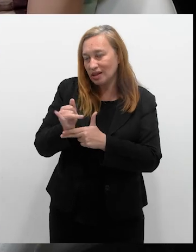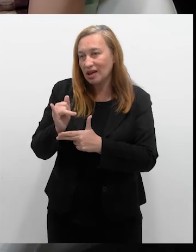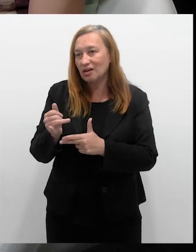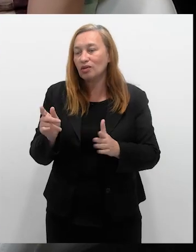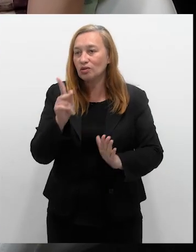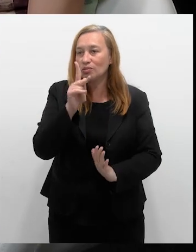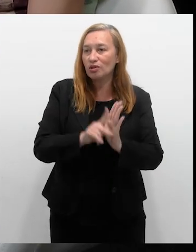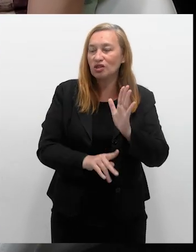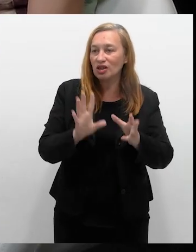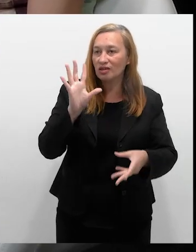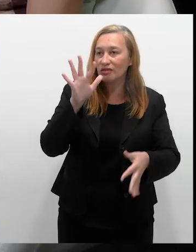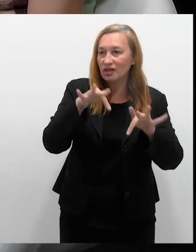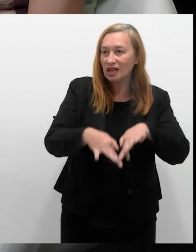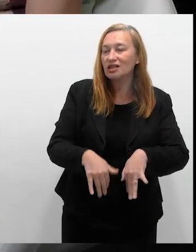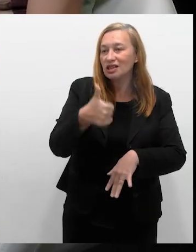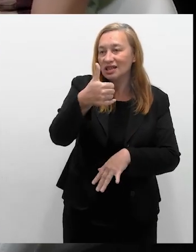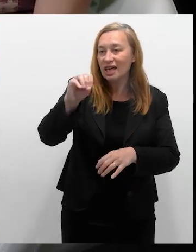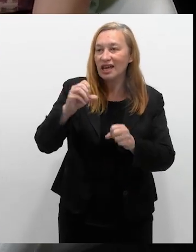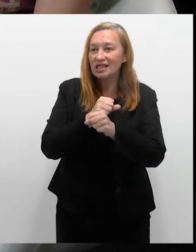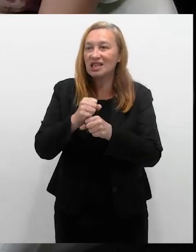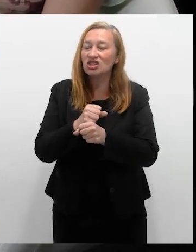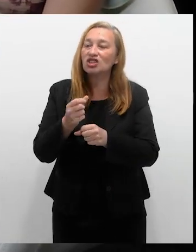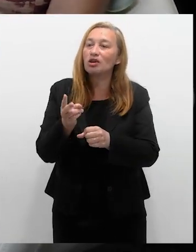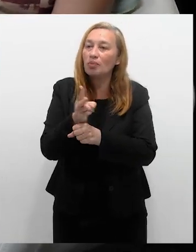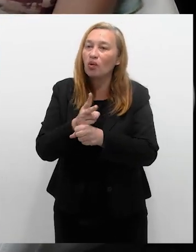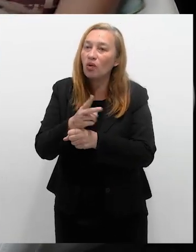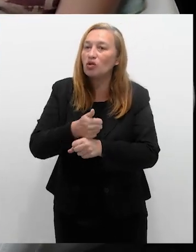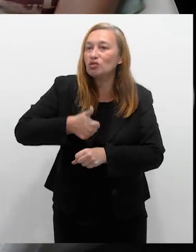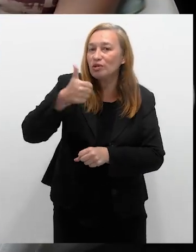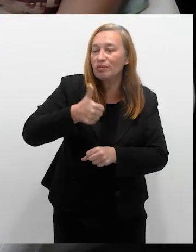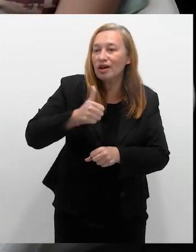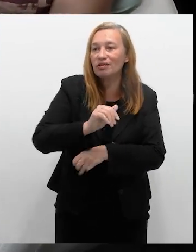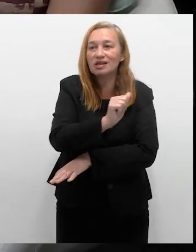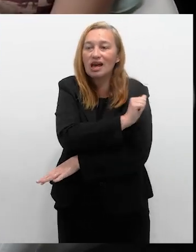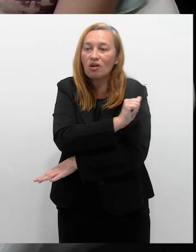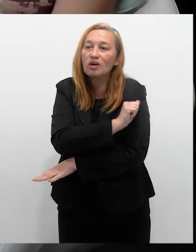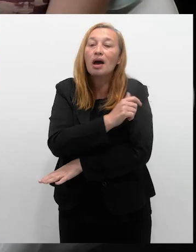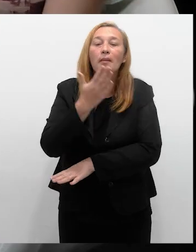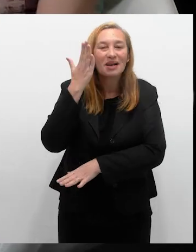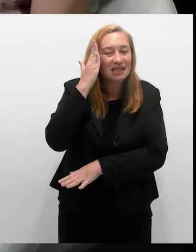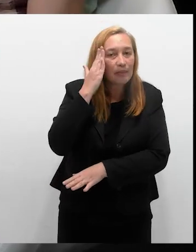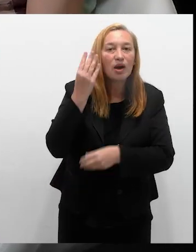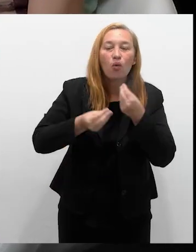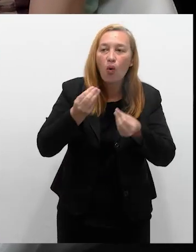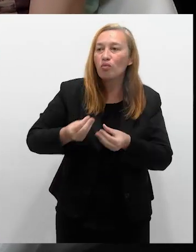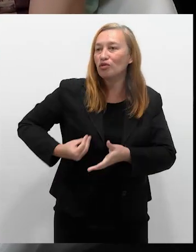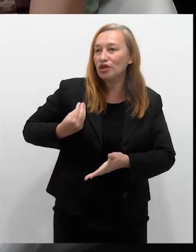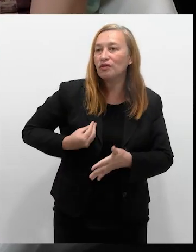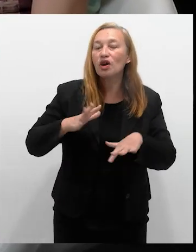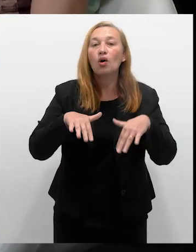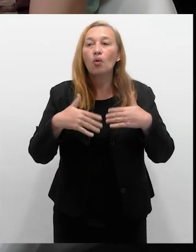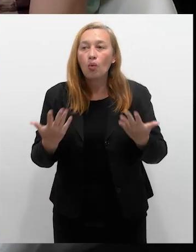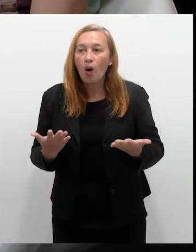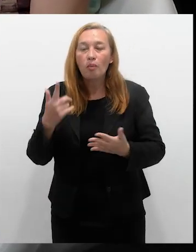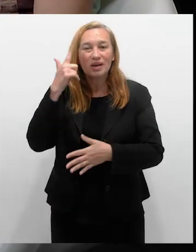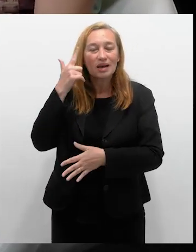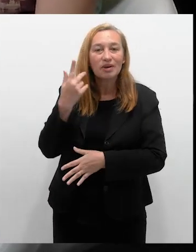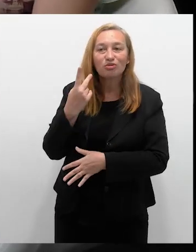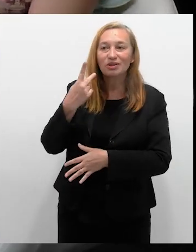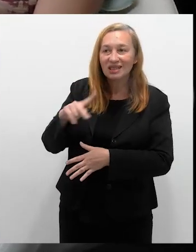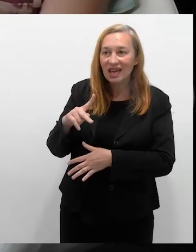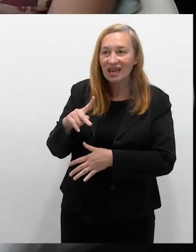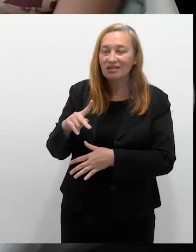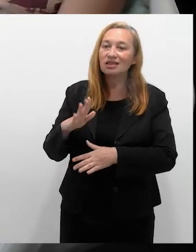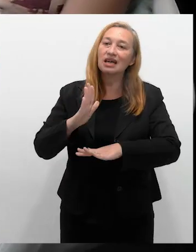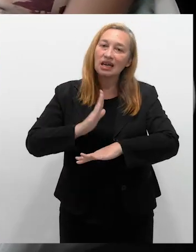projeto completou 10 anos, e a gente foi atrás de alunos lá do primeiro ano, do segundo ano, para saber como é que eles estavam e qual